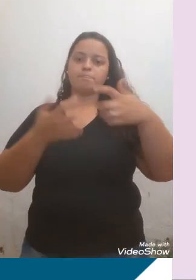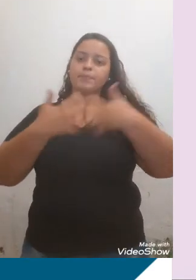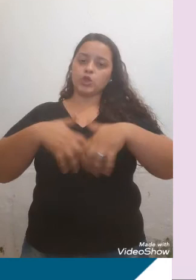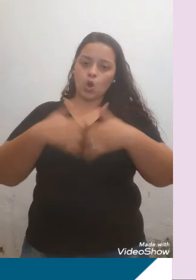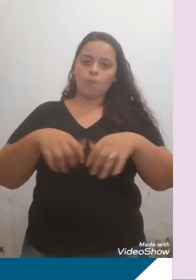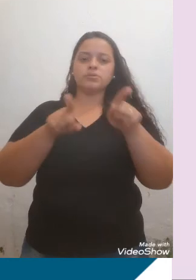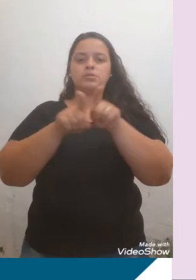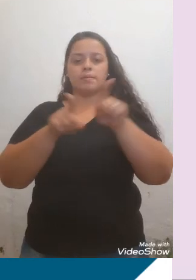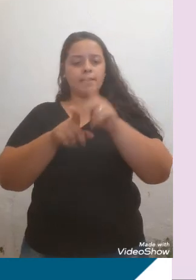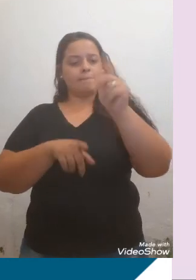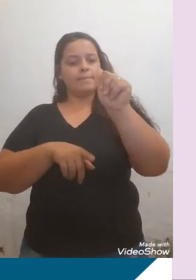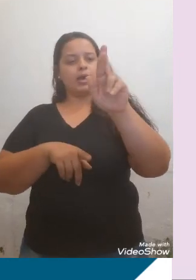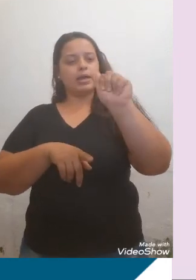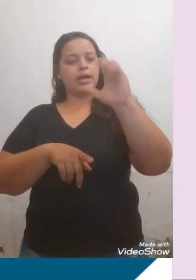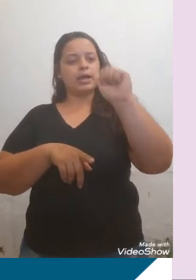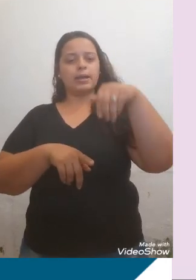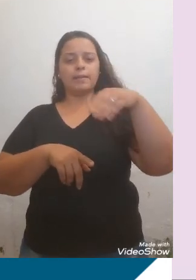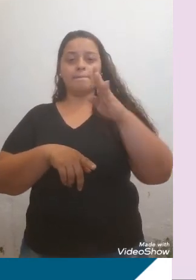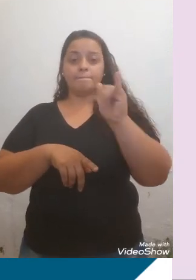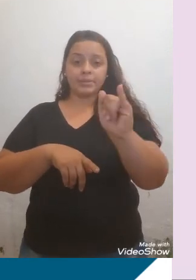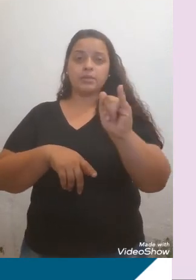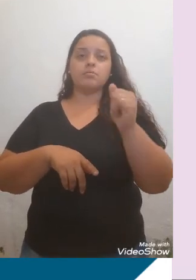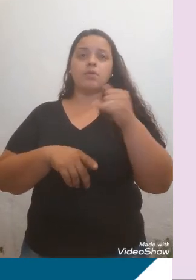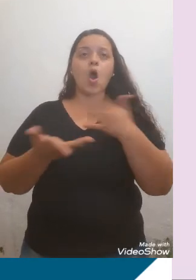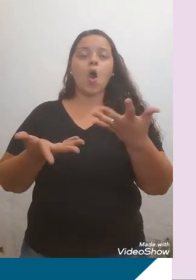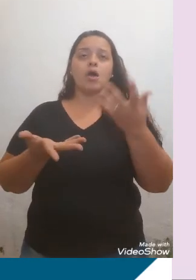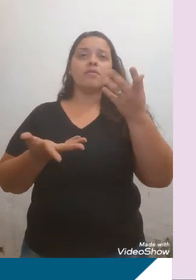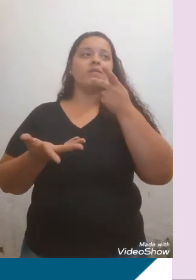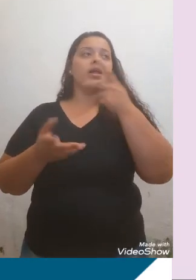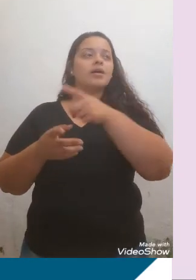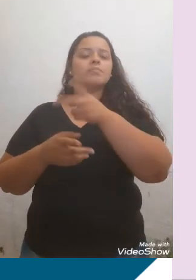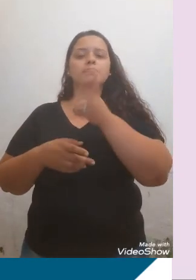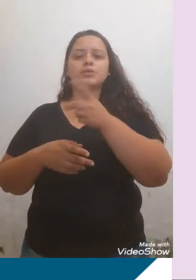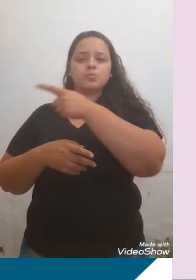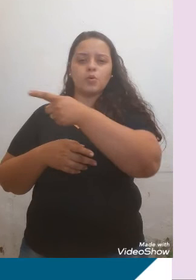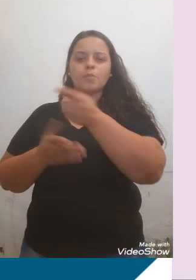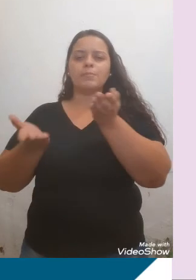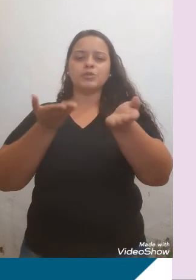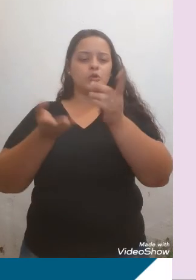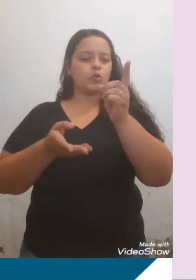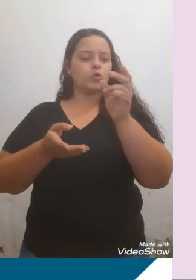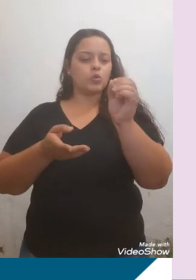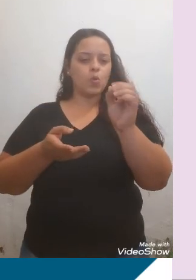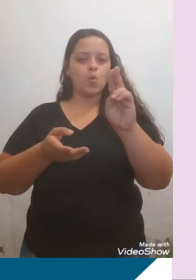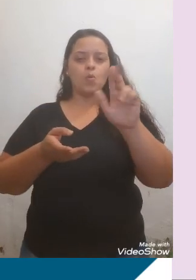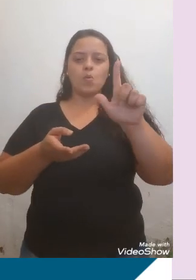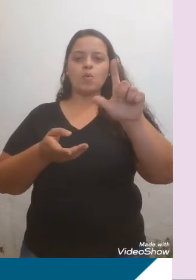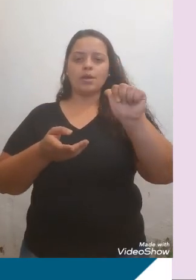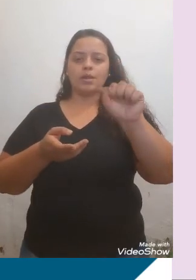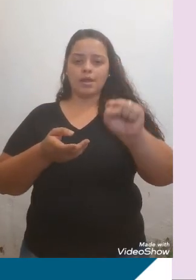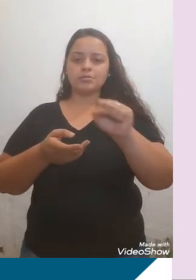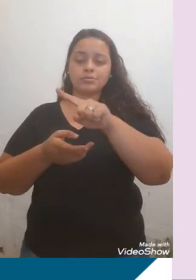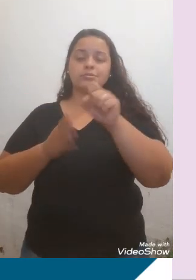Paracambi. E seguindo a explanação do mediador Douglas, dentro desse mundo burguês